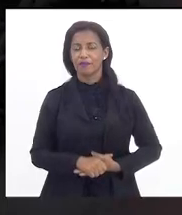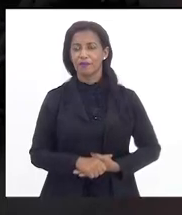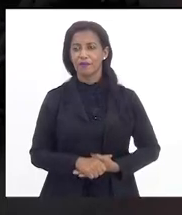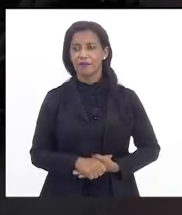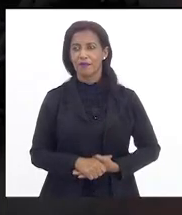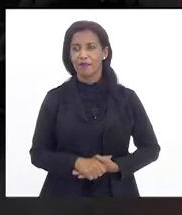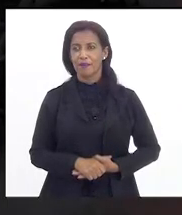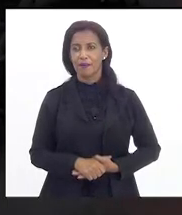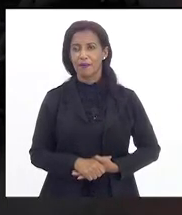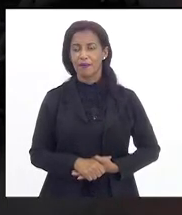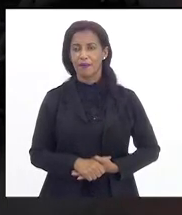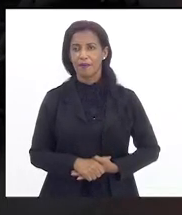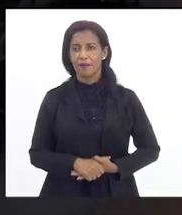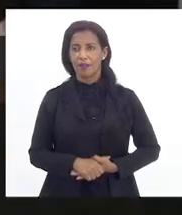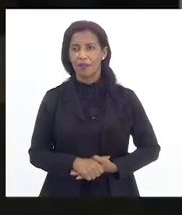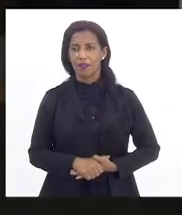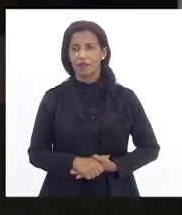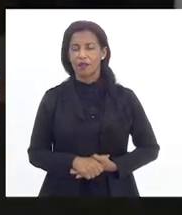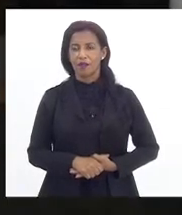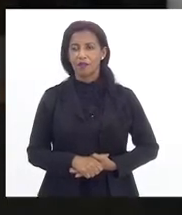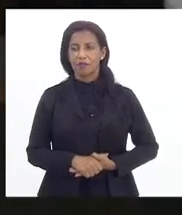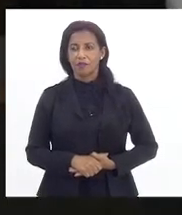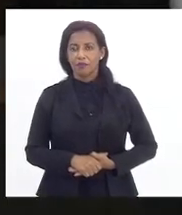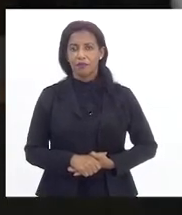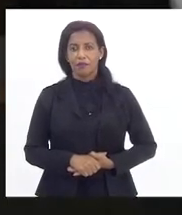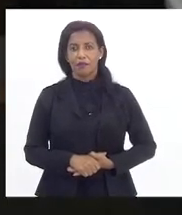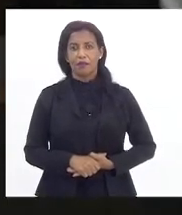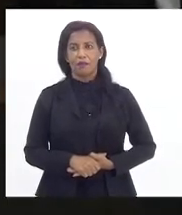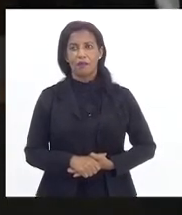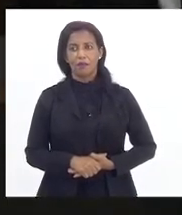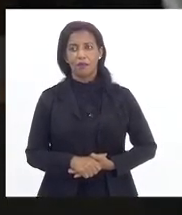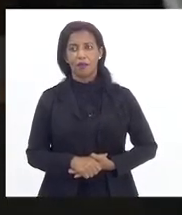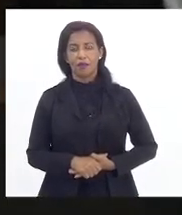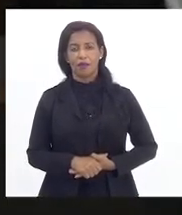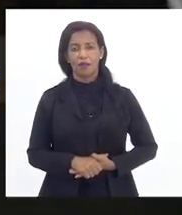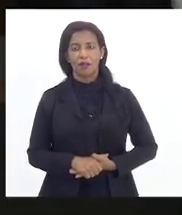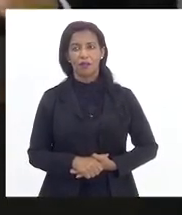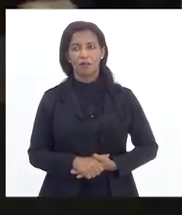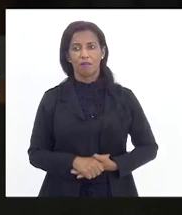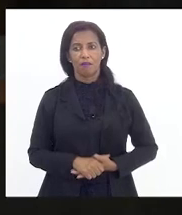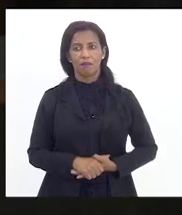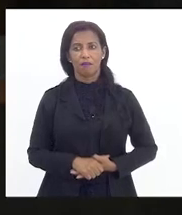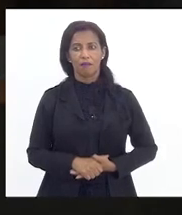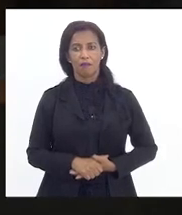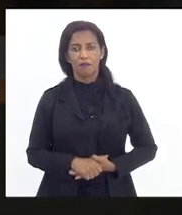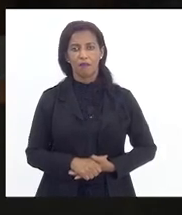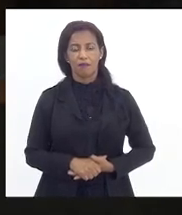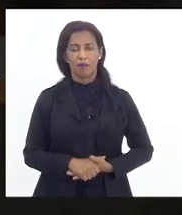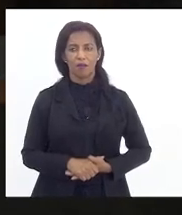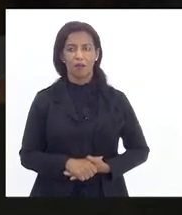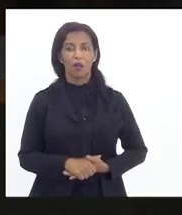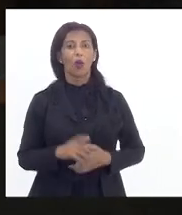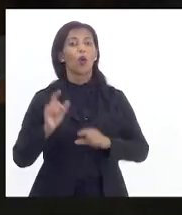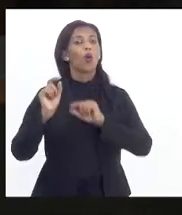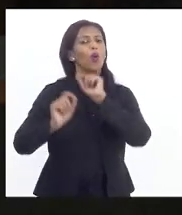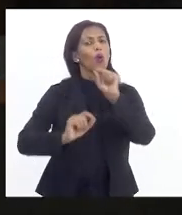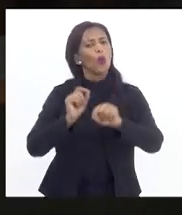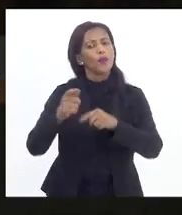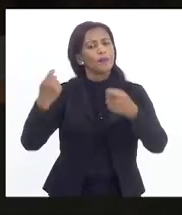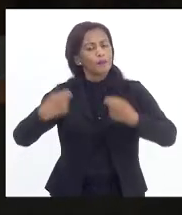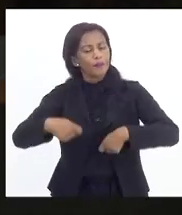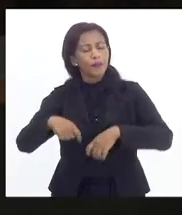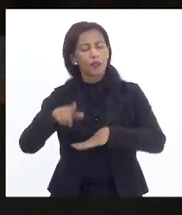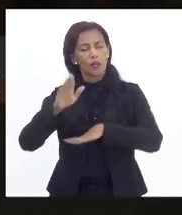e não mas desculpa Ah pois é entre escolher outros dois o que tem que escolher